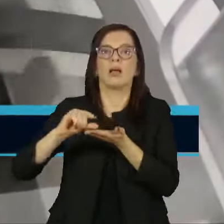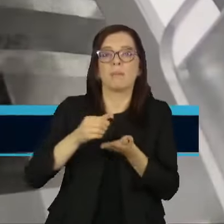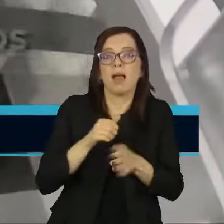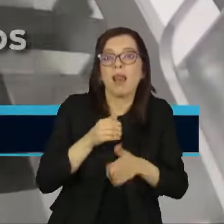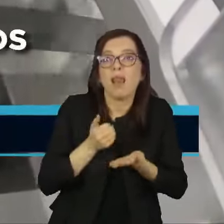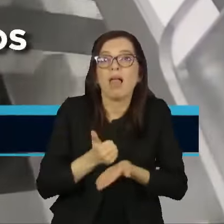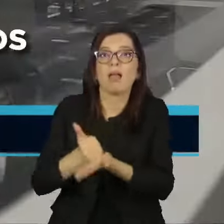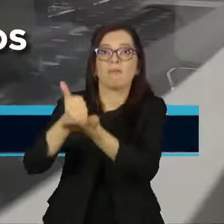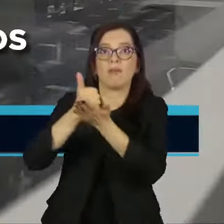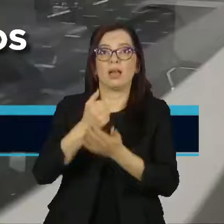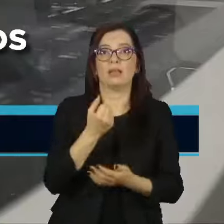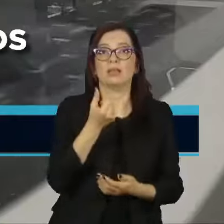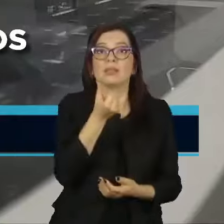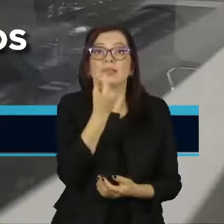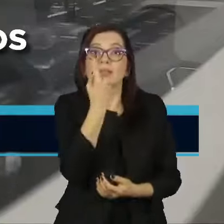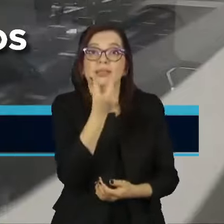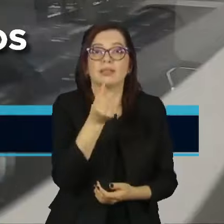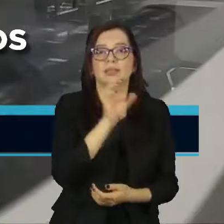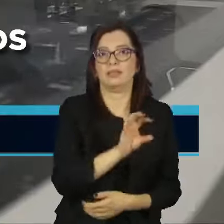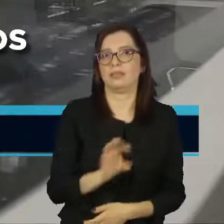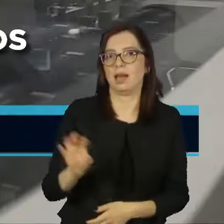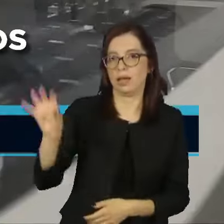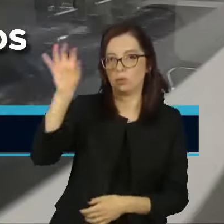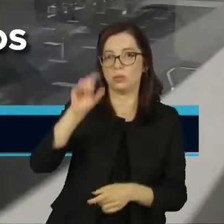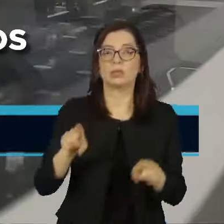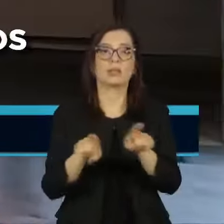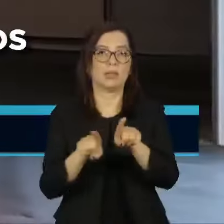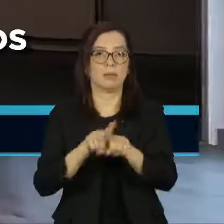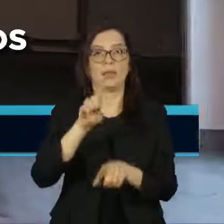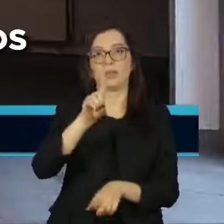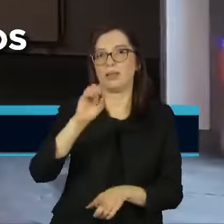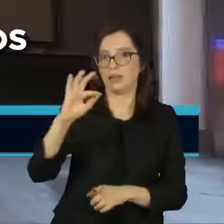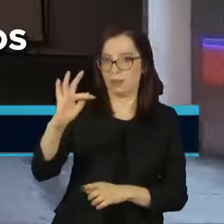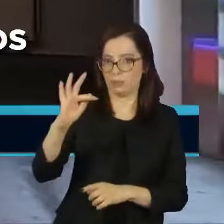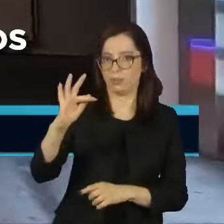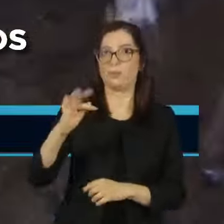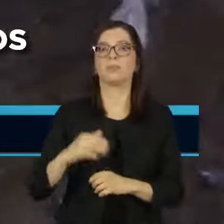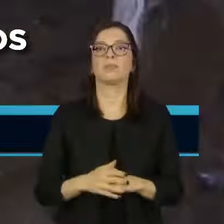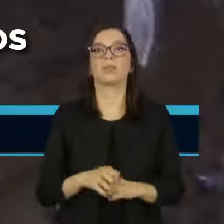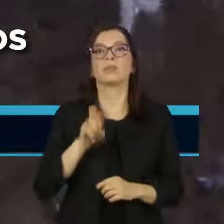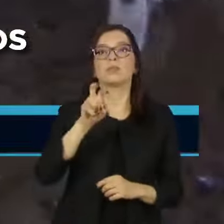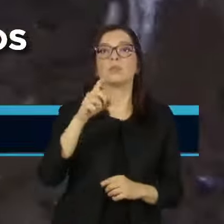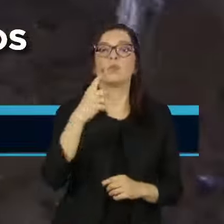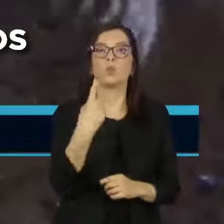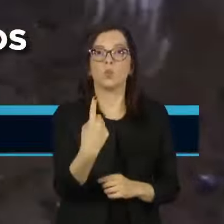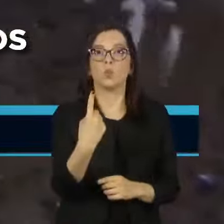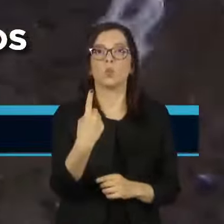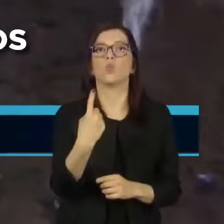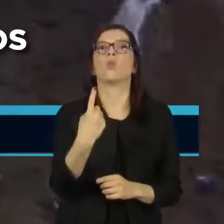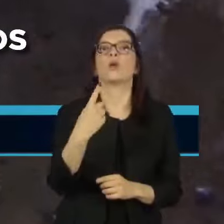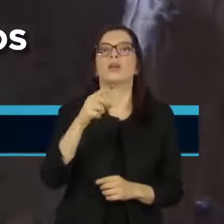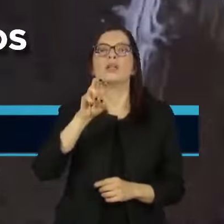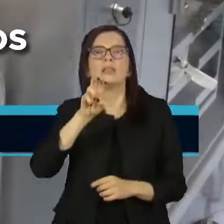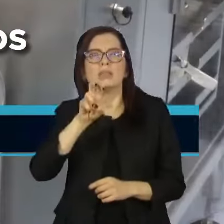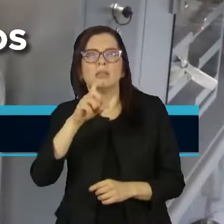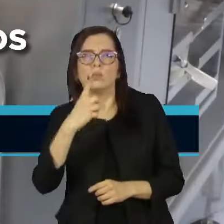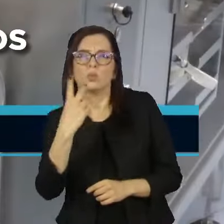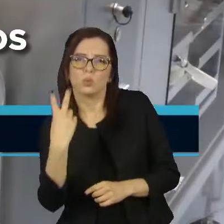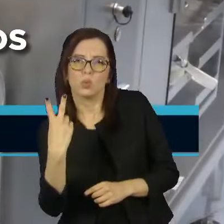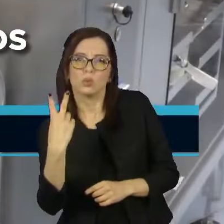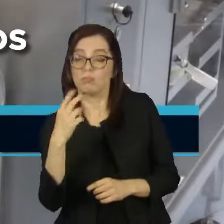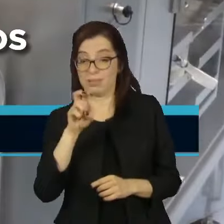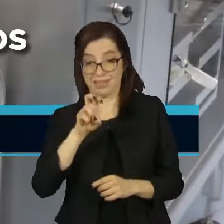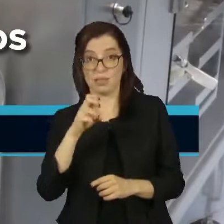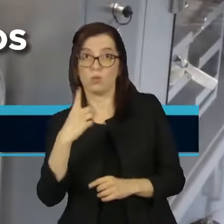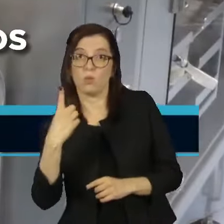Federal. Foram escolhidas 521 cidades com mais de 100 mil habitantes que têm alta transmissão de dengue.